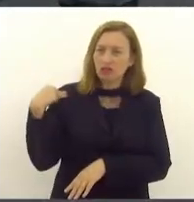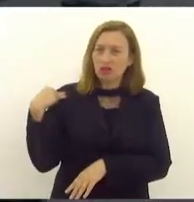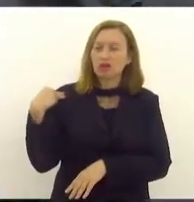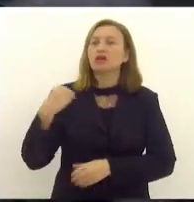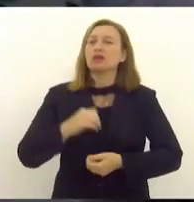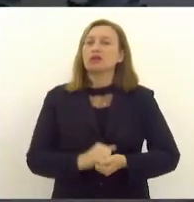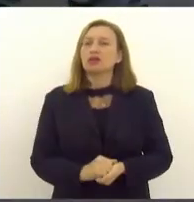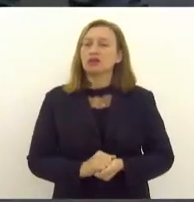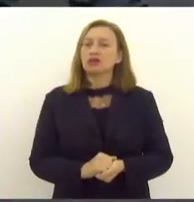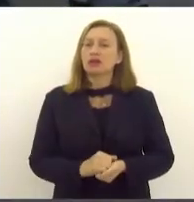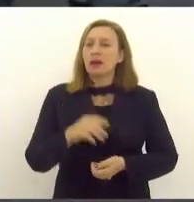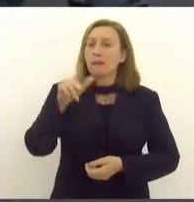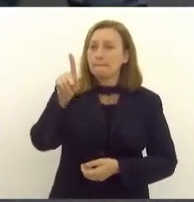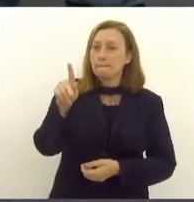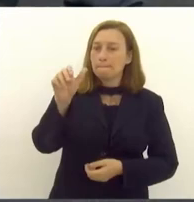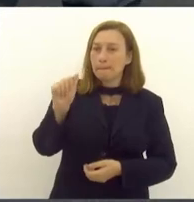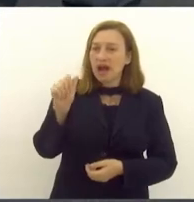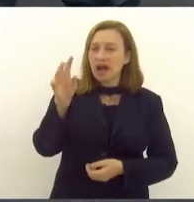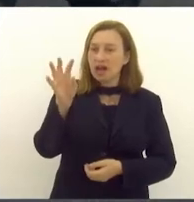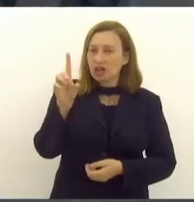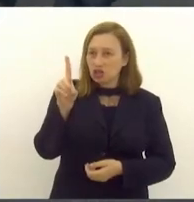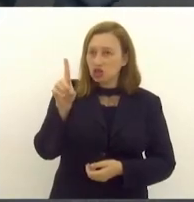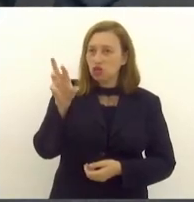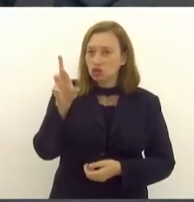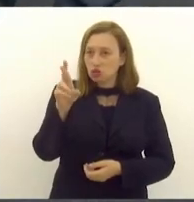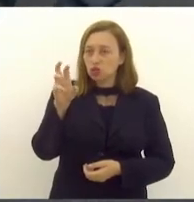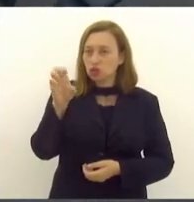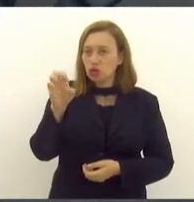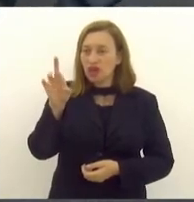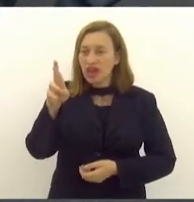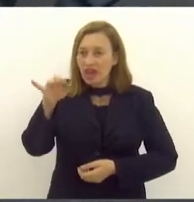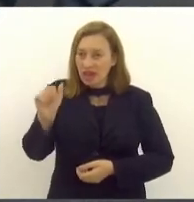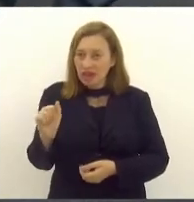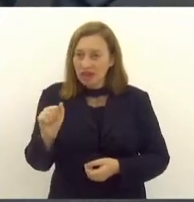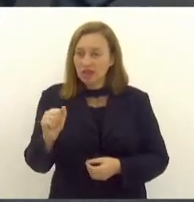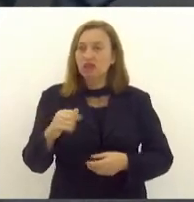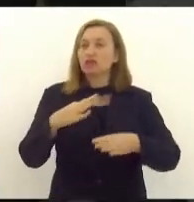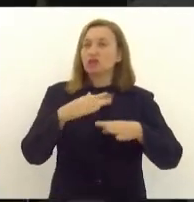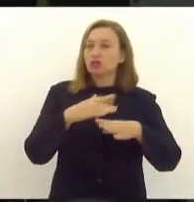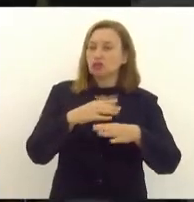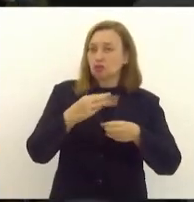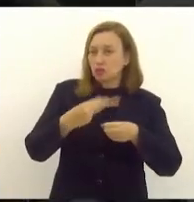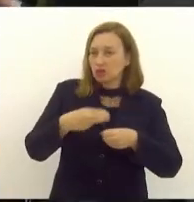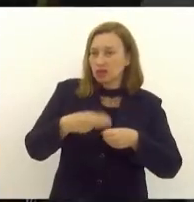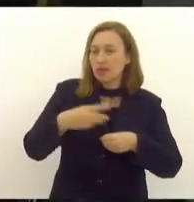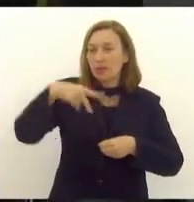distrito de Córrego do Ouro no município de Macaé Muito obrigado senhor presidente